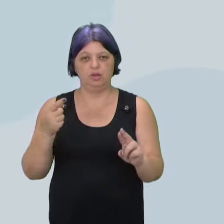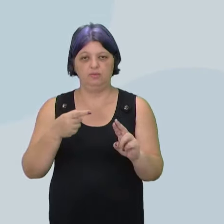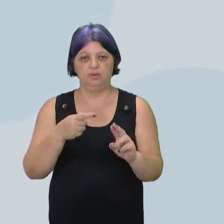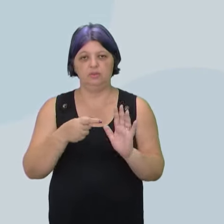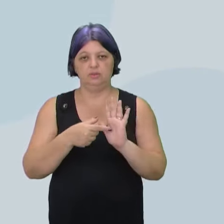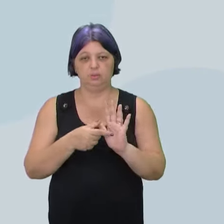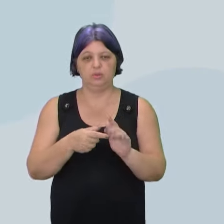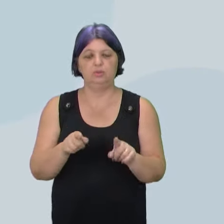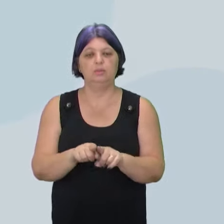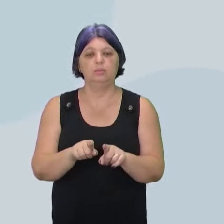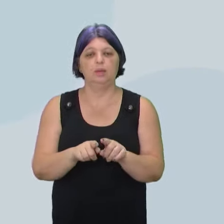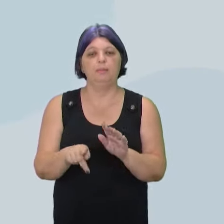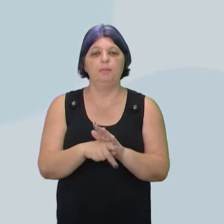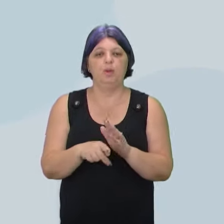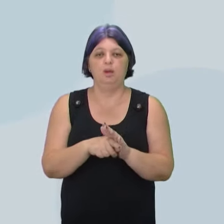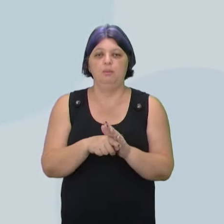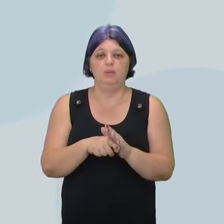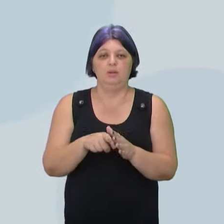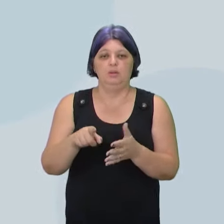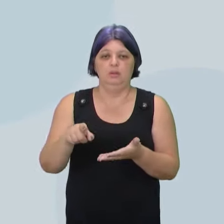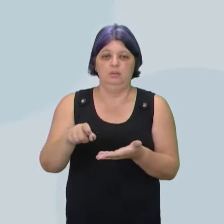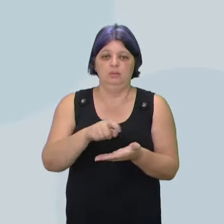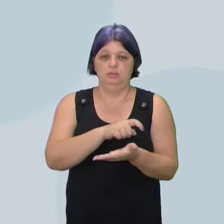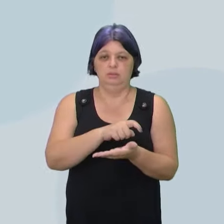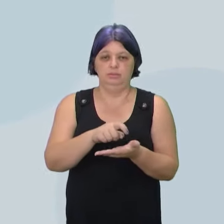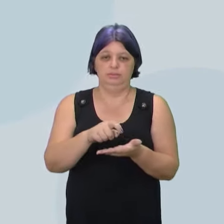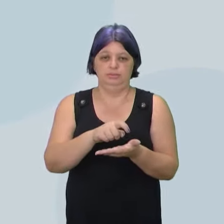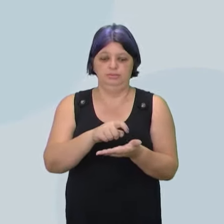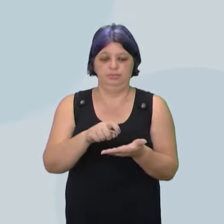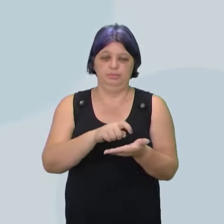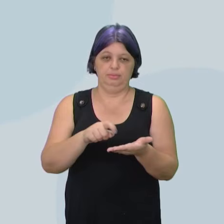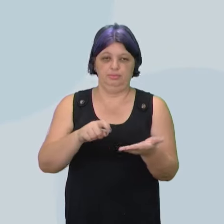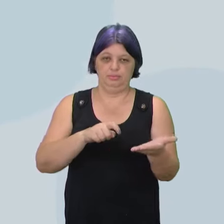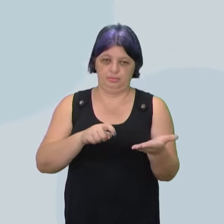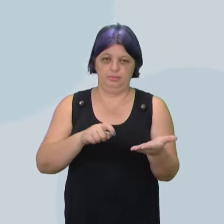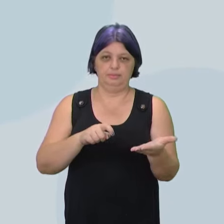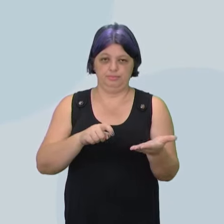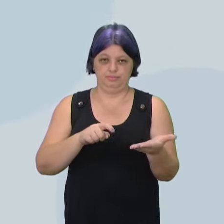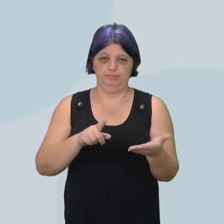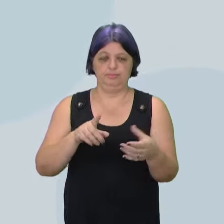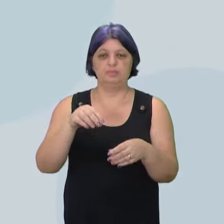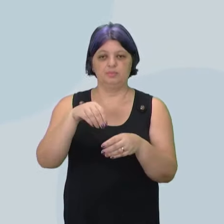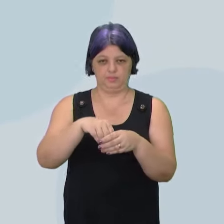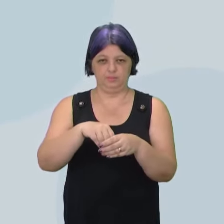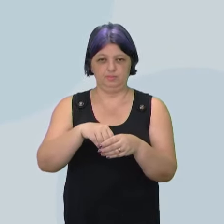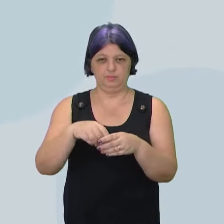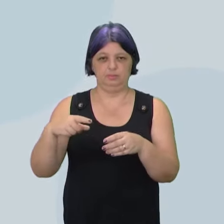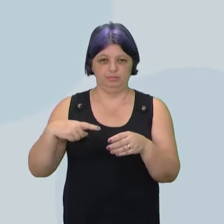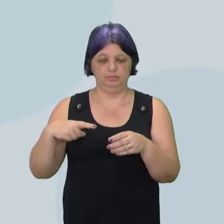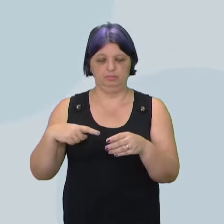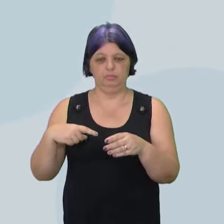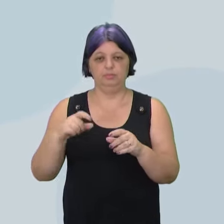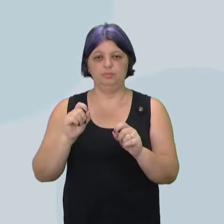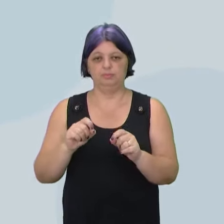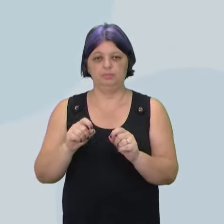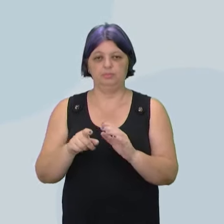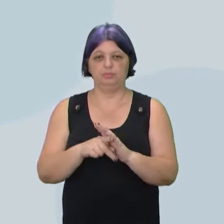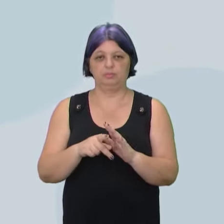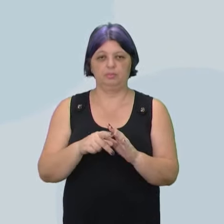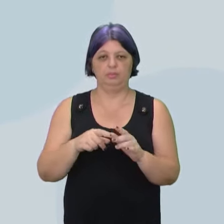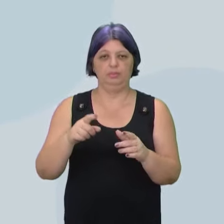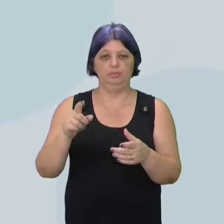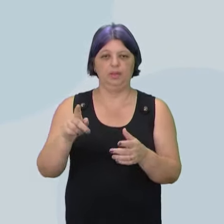aí, esse é um sismógrafo que é atual aí, né? Então dentro nesse sismógrafo você pode encontrar